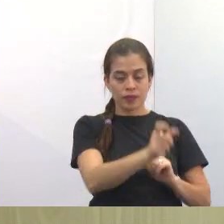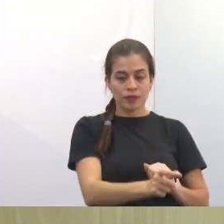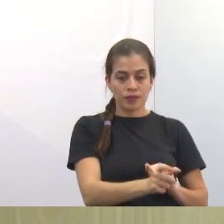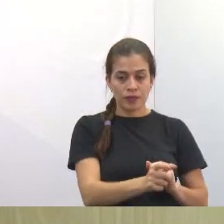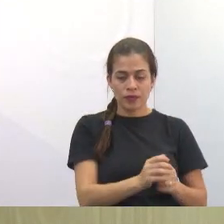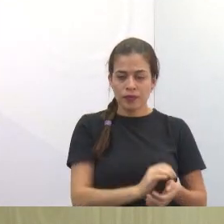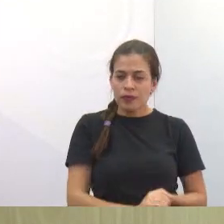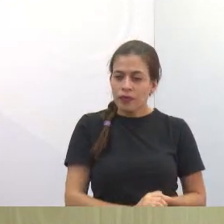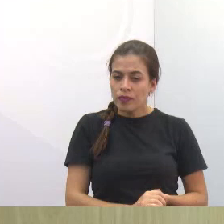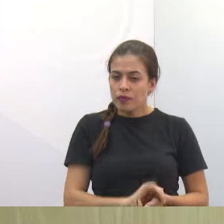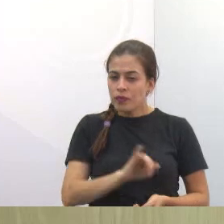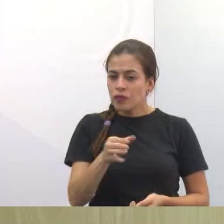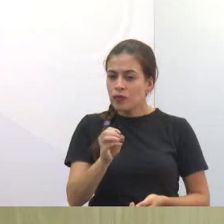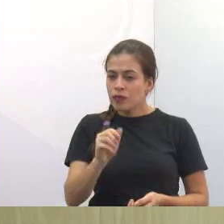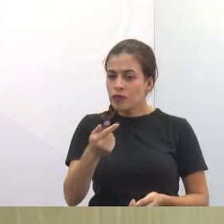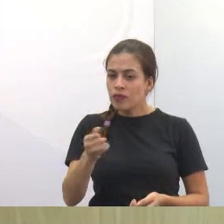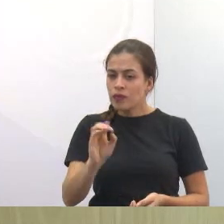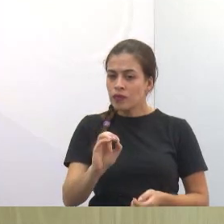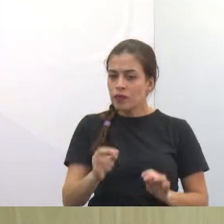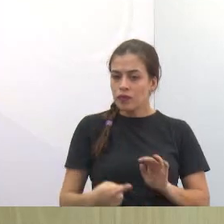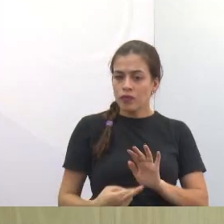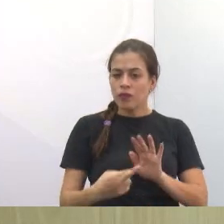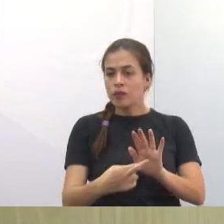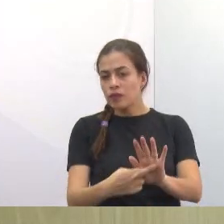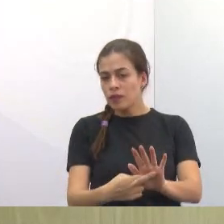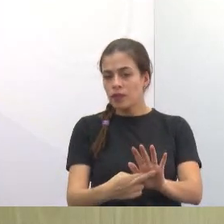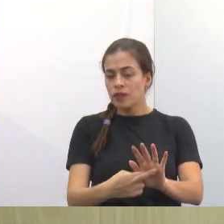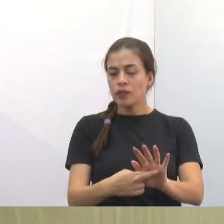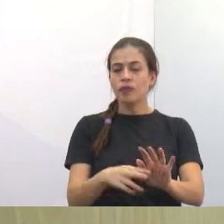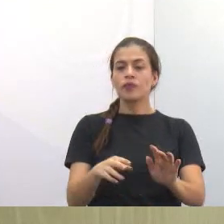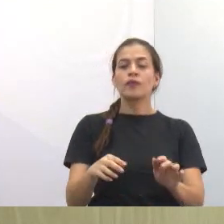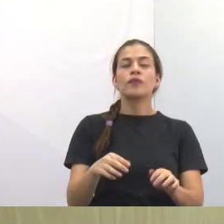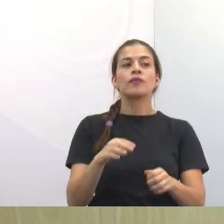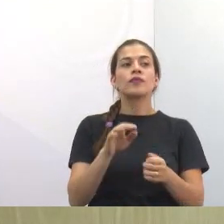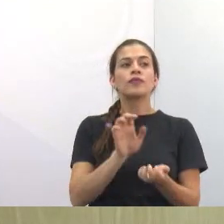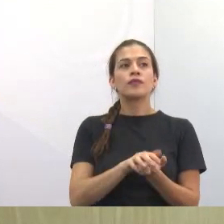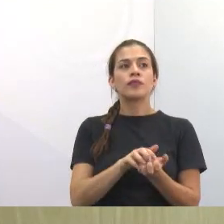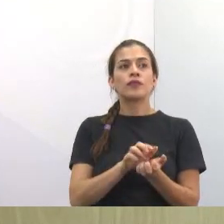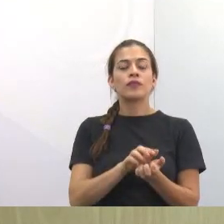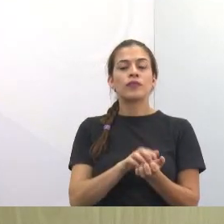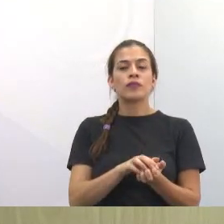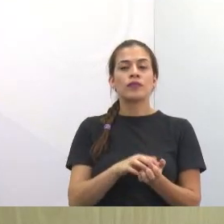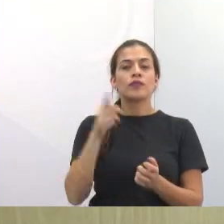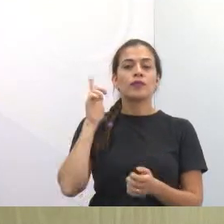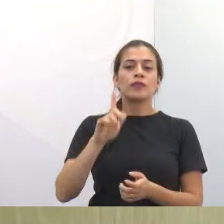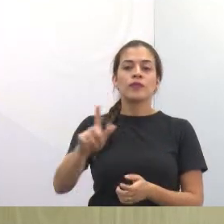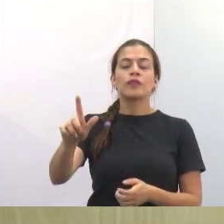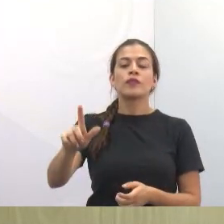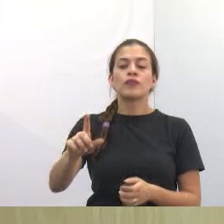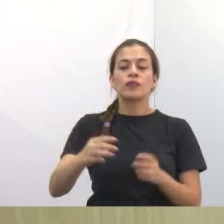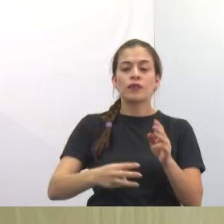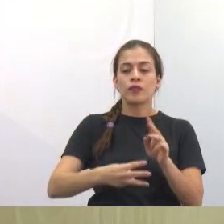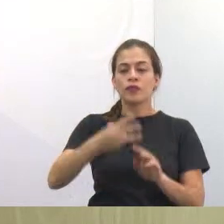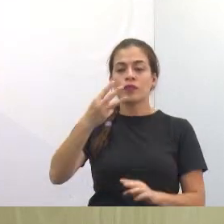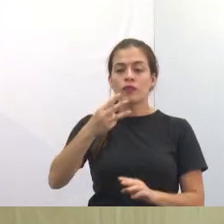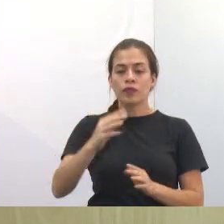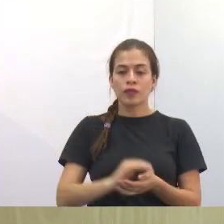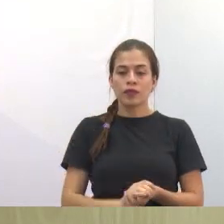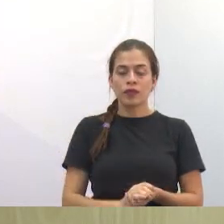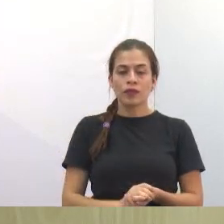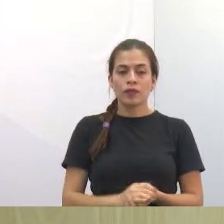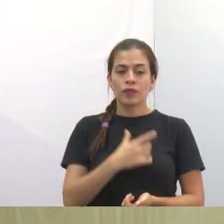Cadete, por representar Jacareí e conquistar o terceiro lugar no Pan-Americano realizado no Chile. Autoria Valmir do Parque Meia